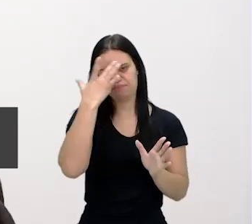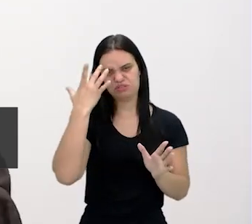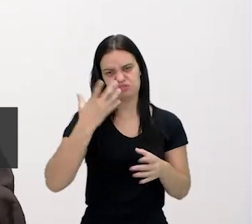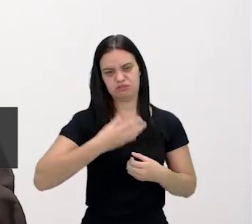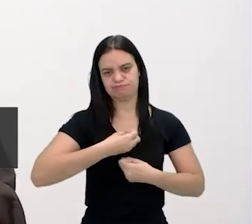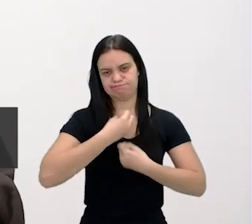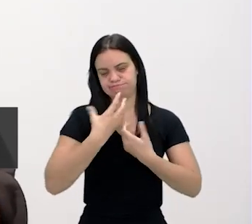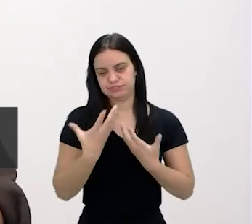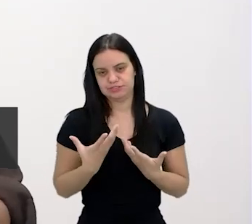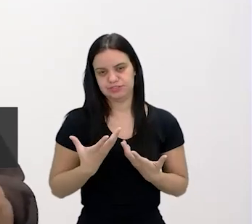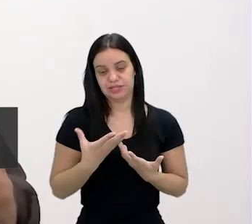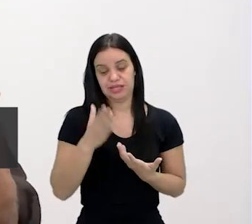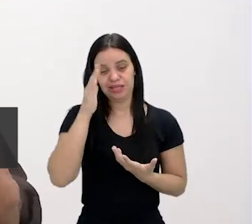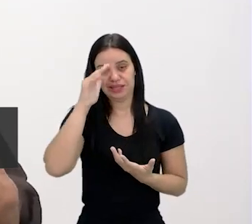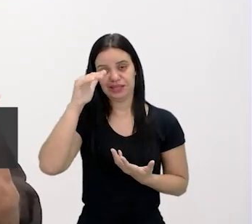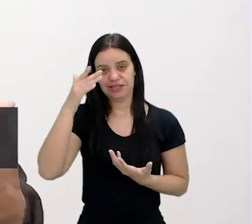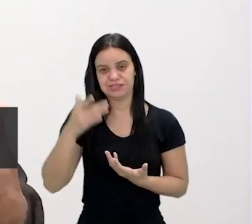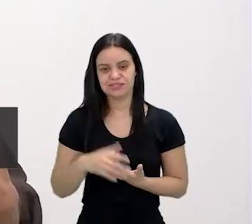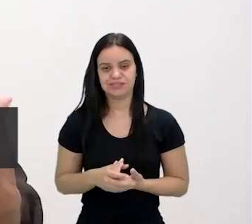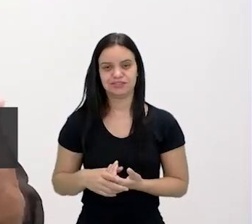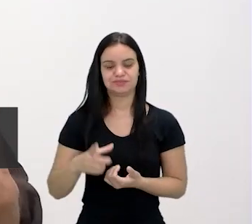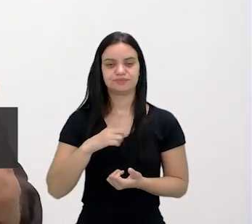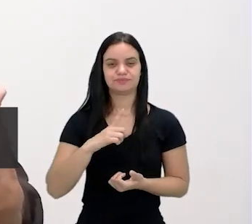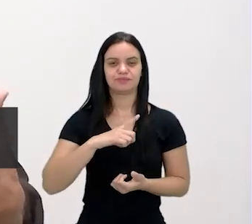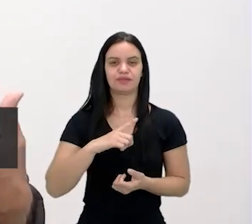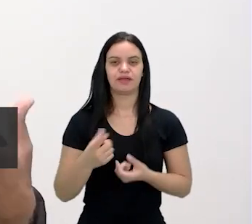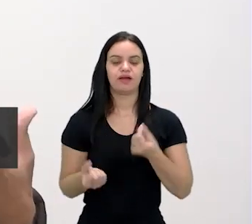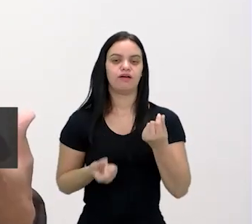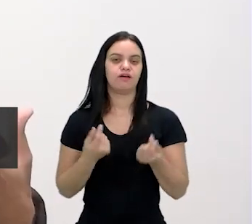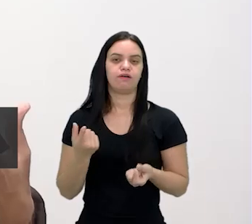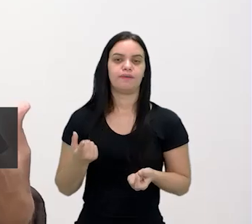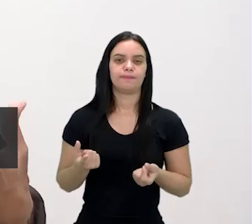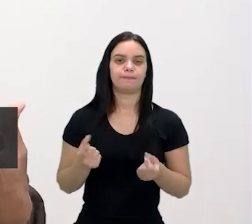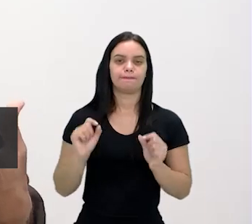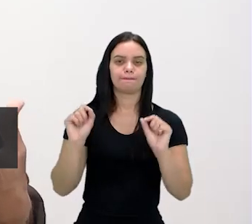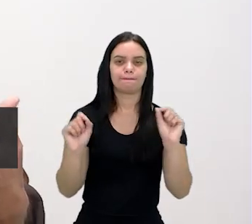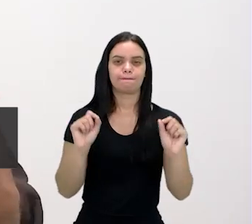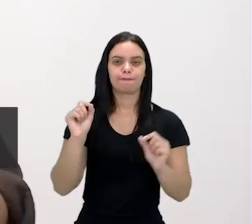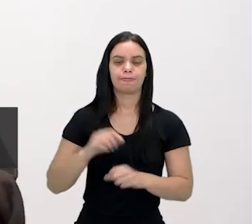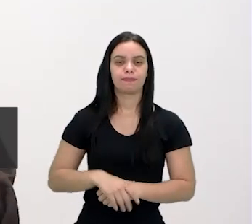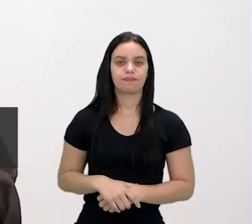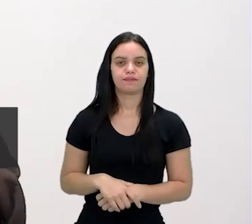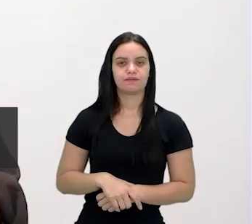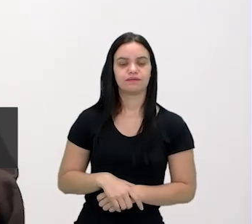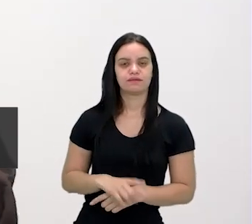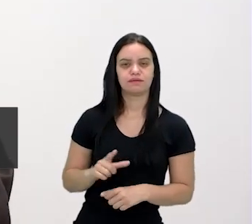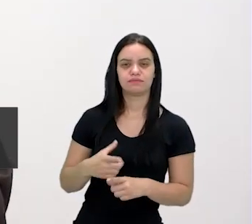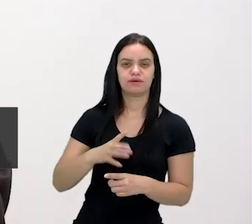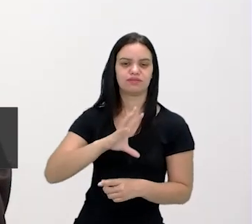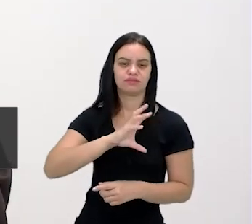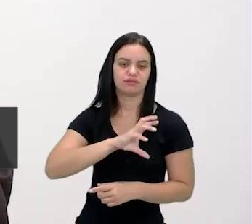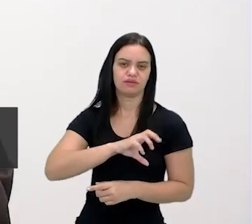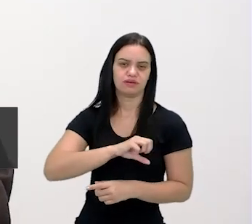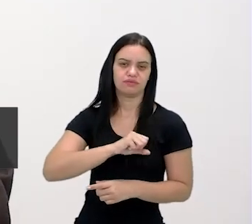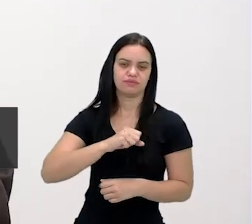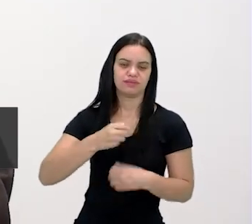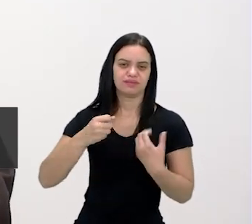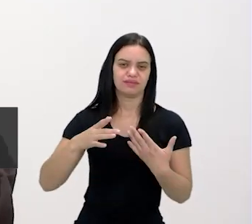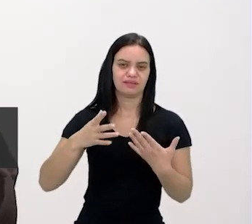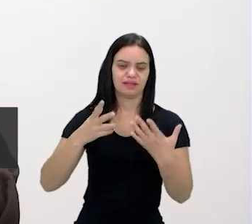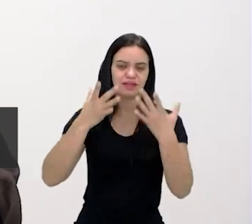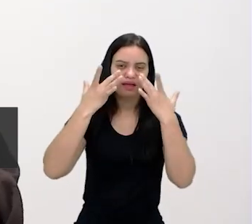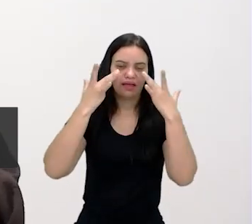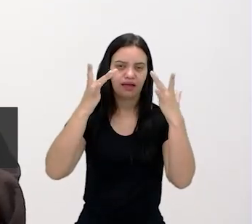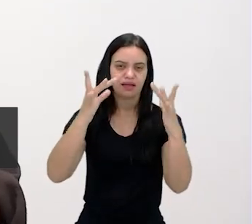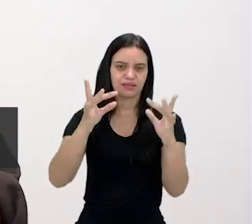até interessante, assim, que tinha um certo sentimento, tá? Mas o amor é um sentimento que está acima e a gente